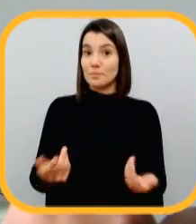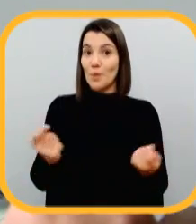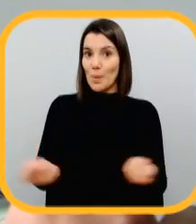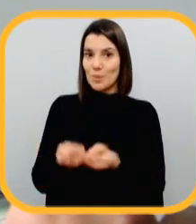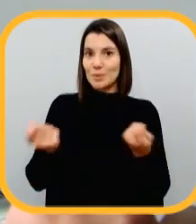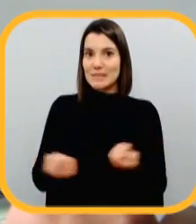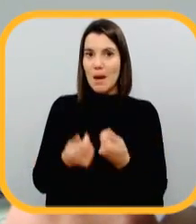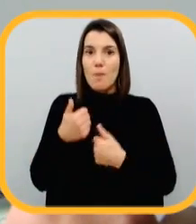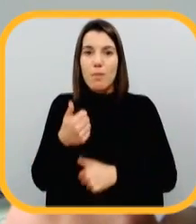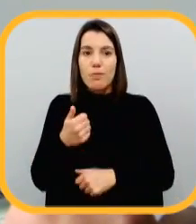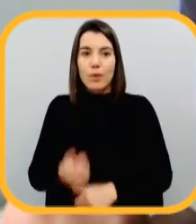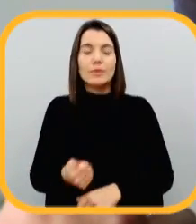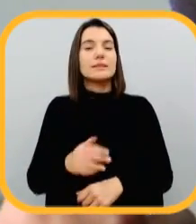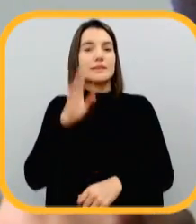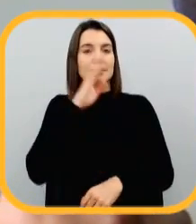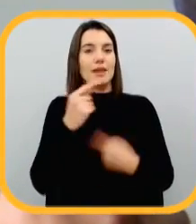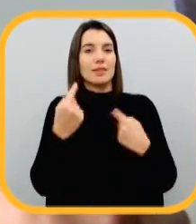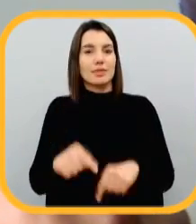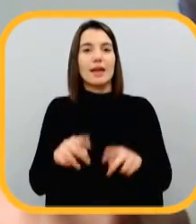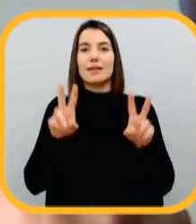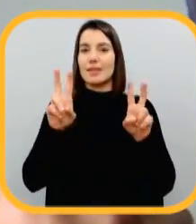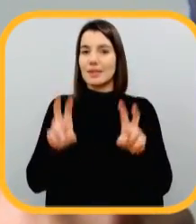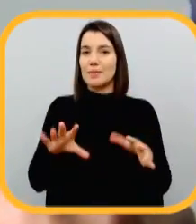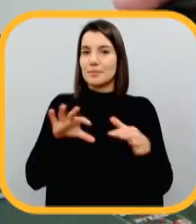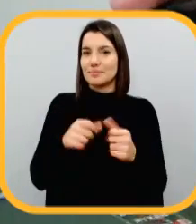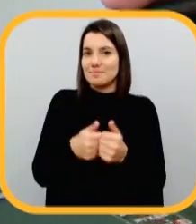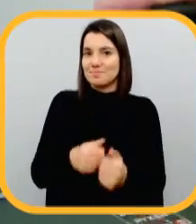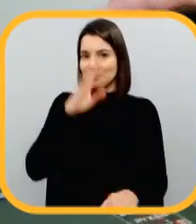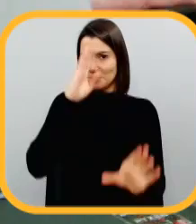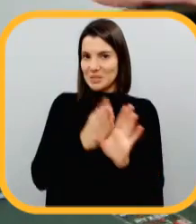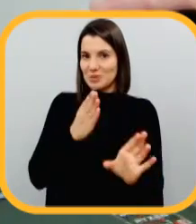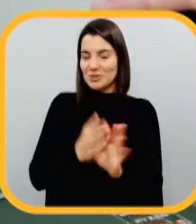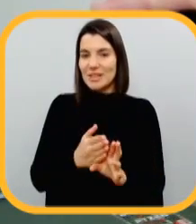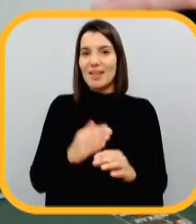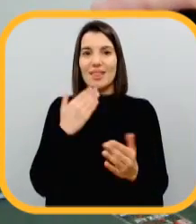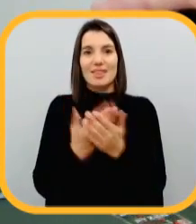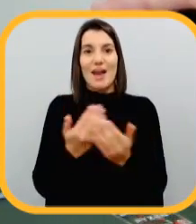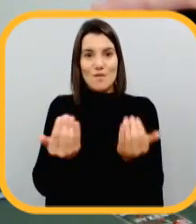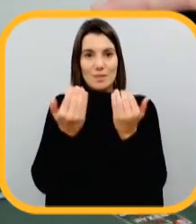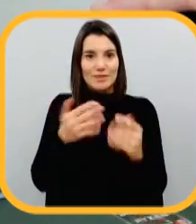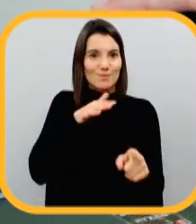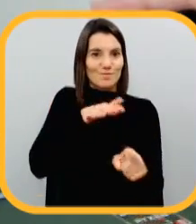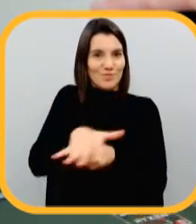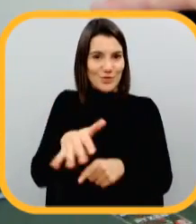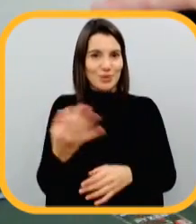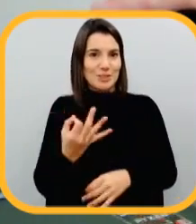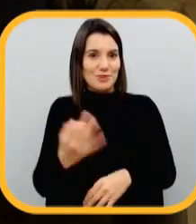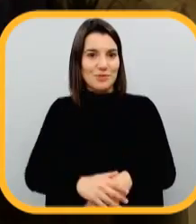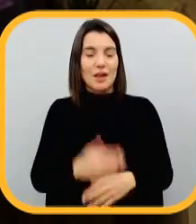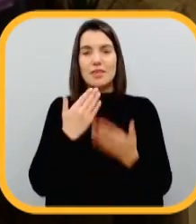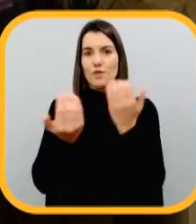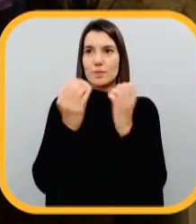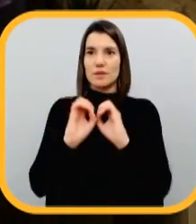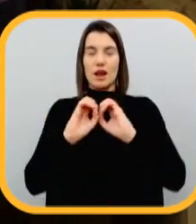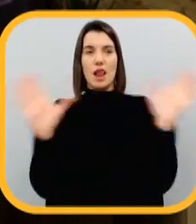Entende-se por um bom anúncio publicitário aquele que utiliza os elementos da psicologia ao serviço de uma mensagem persuasiva, quer